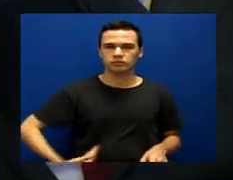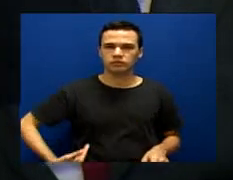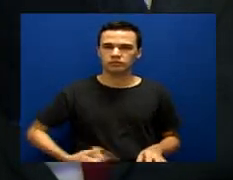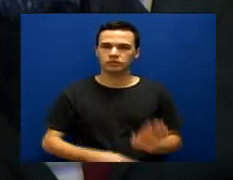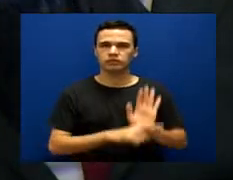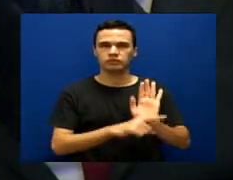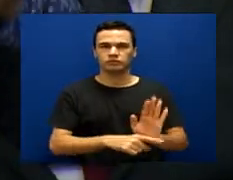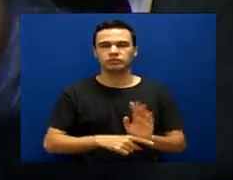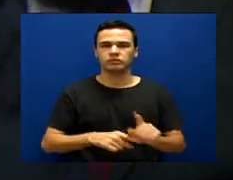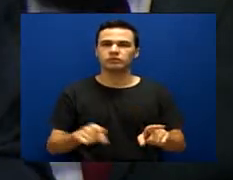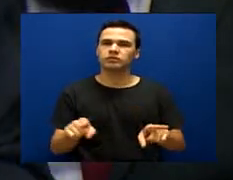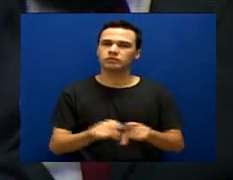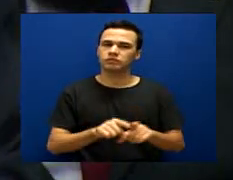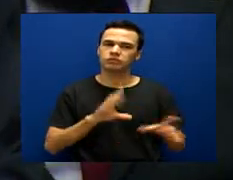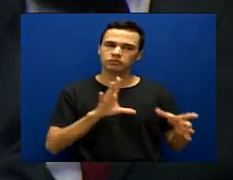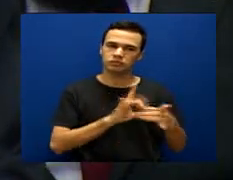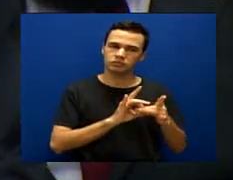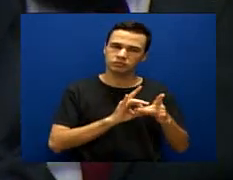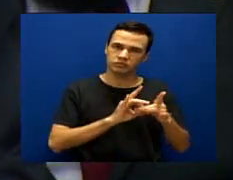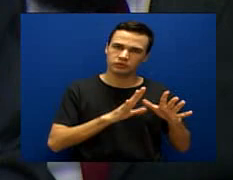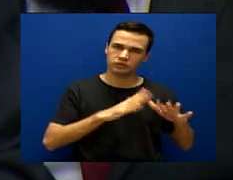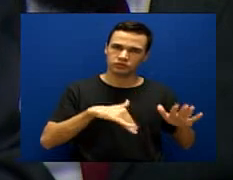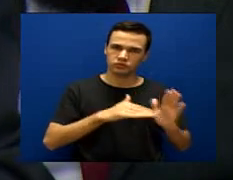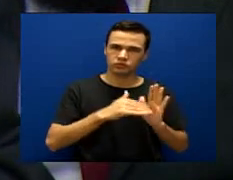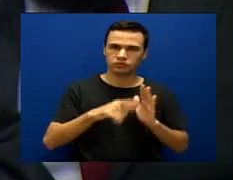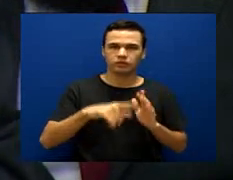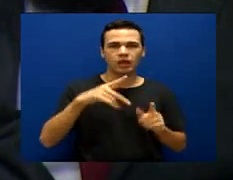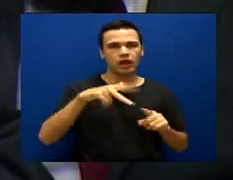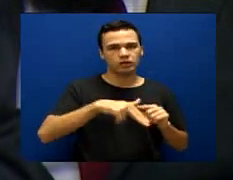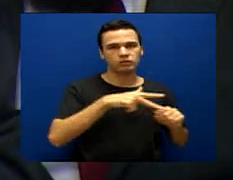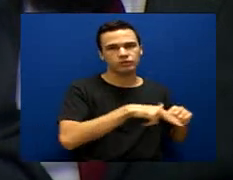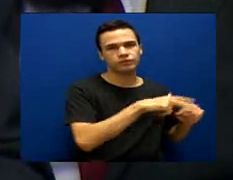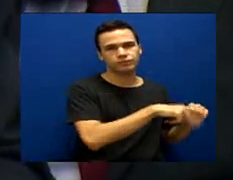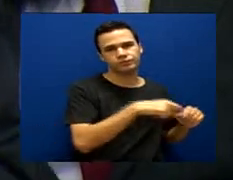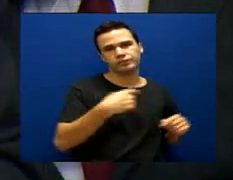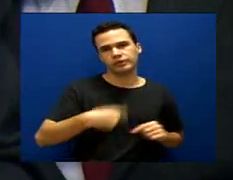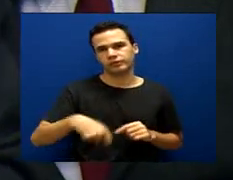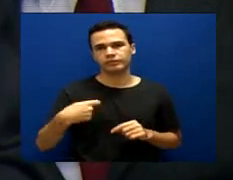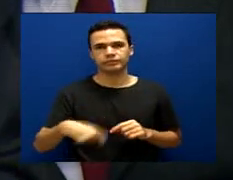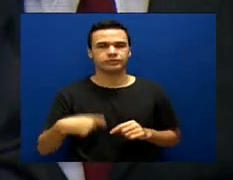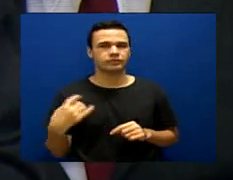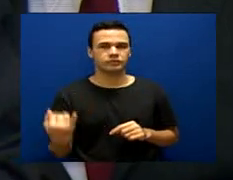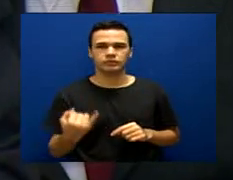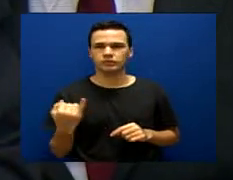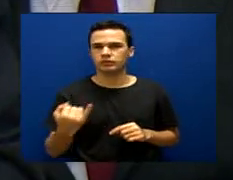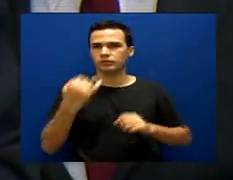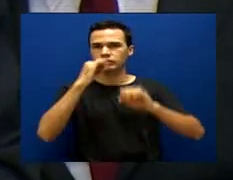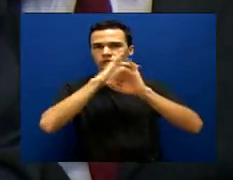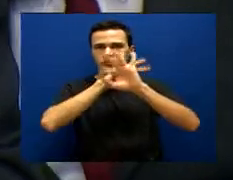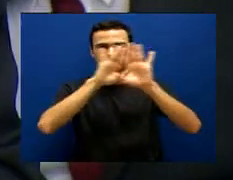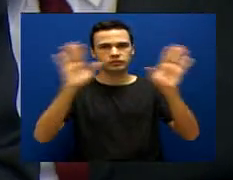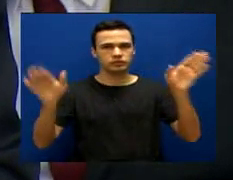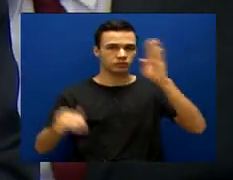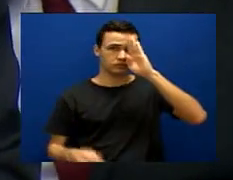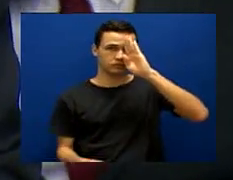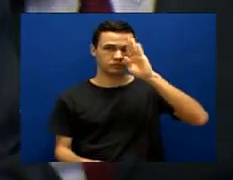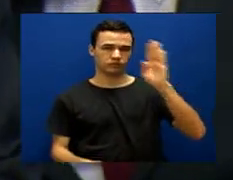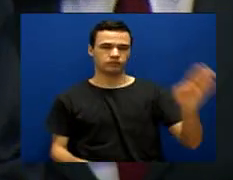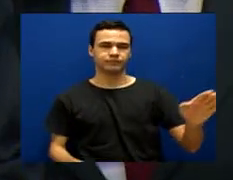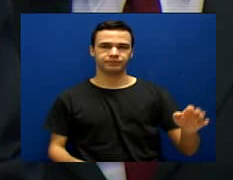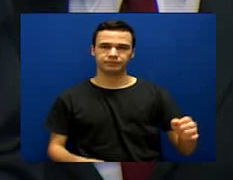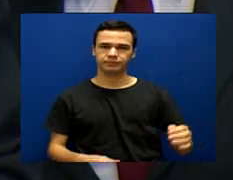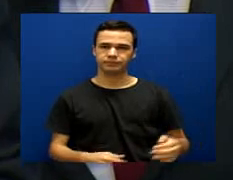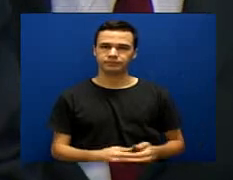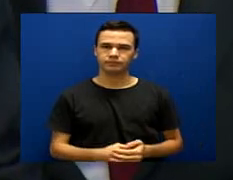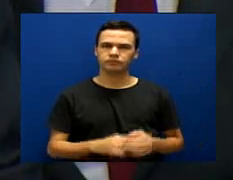em sintonia com as ONGs. Essa questão da castração tem que ficar realmente muito clara, que tem que ter um foco